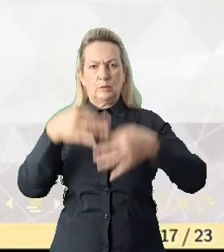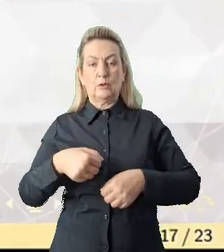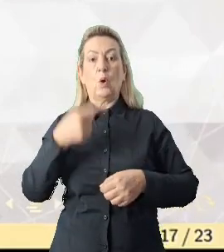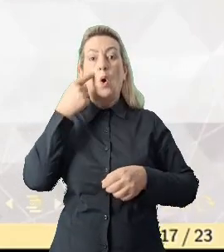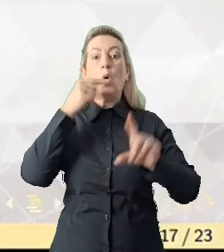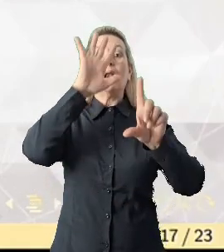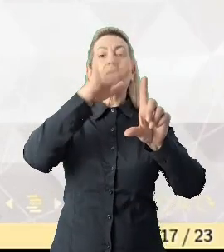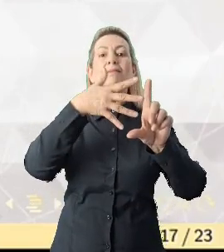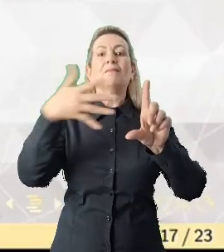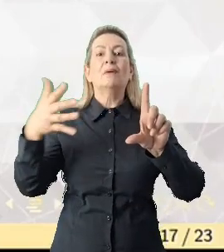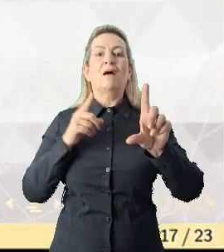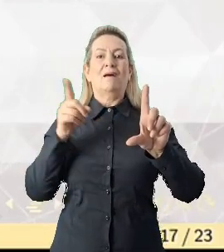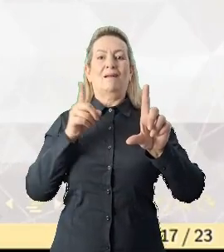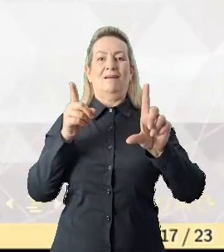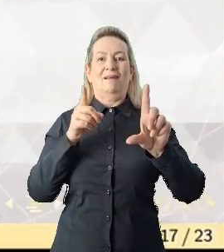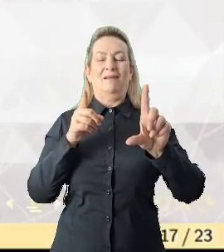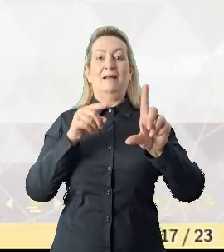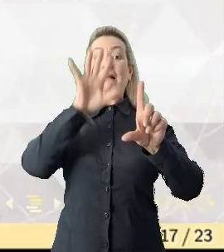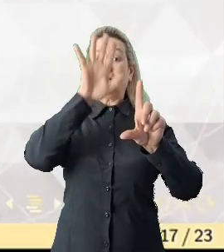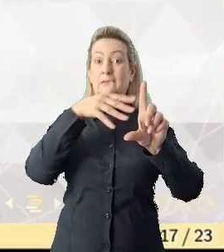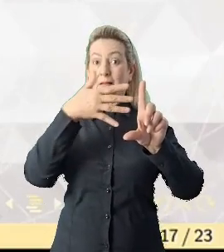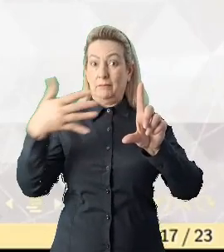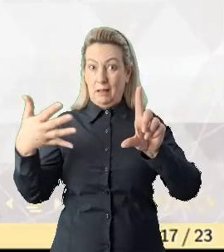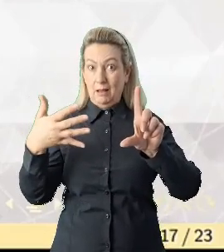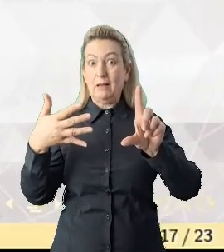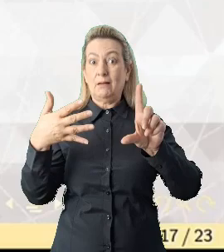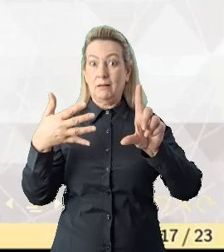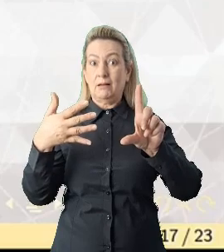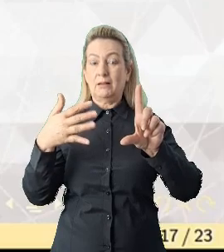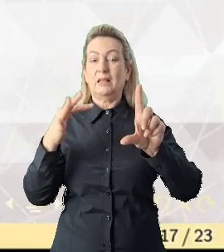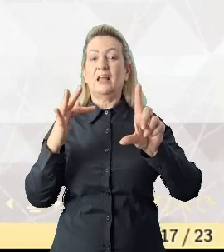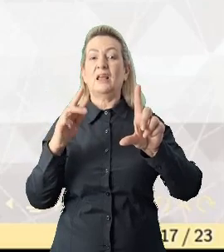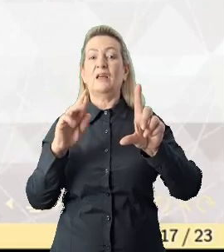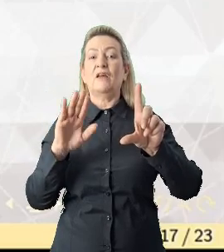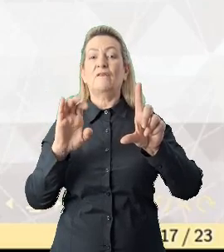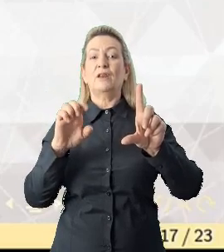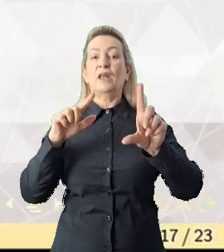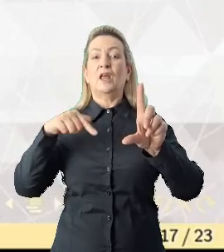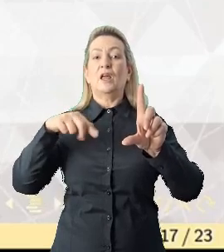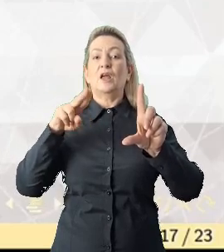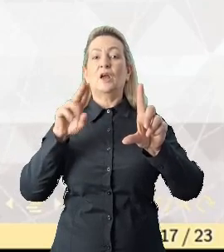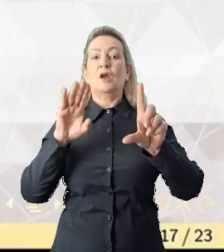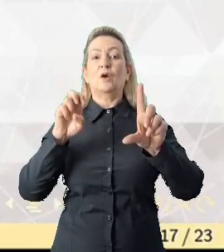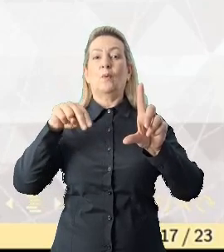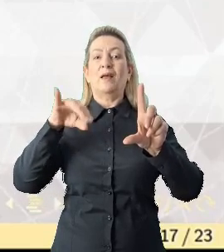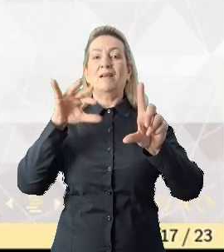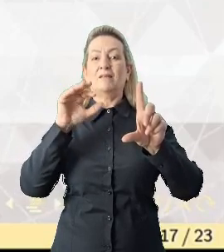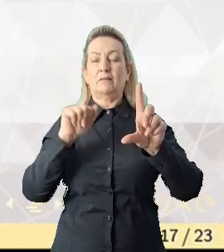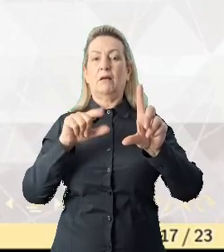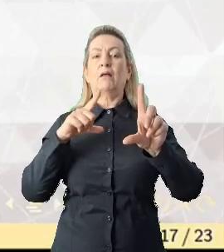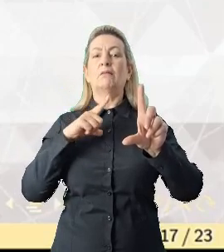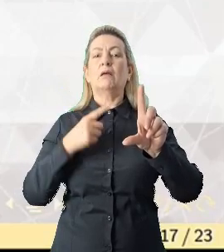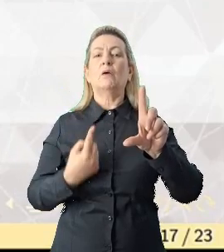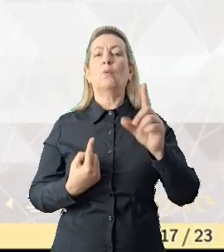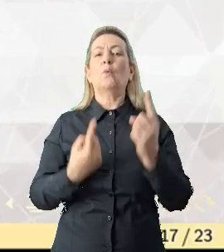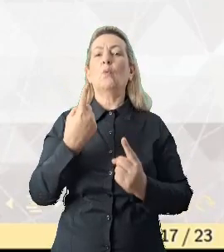é só você voltar lá na tabela de distribuição de frequência. Então, na tabela de distribuição de frequência,